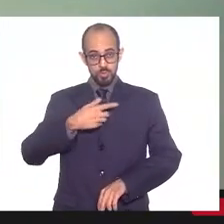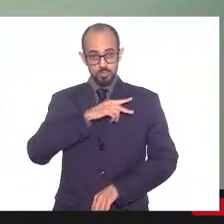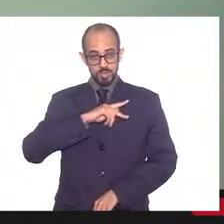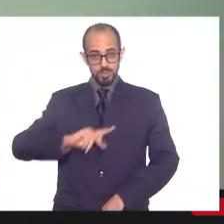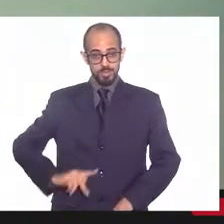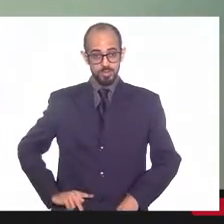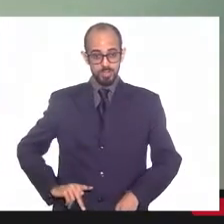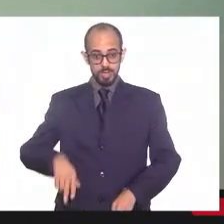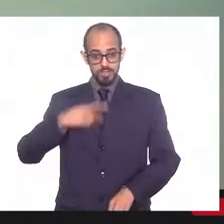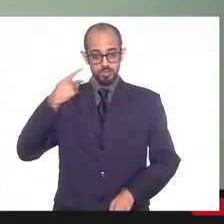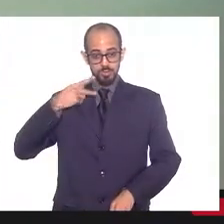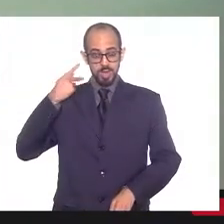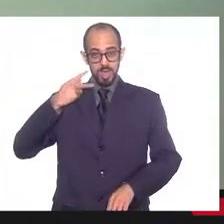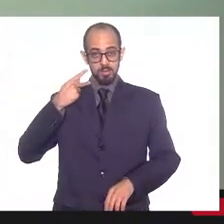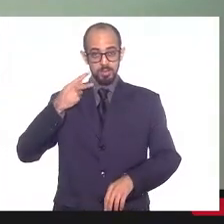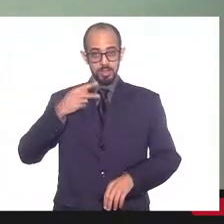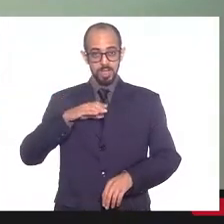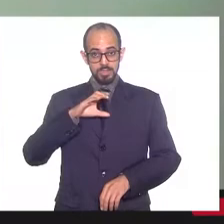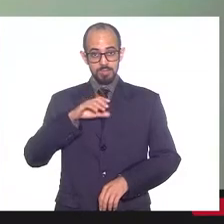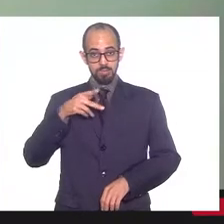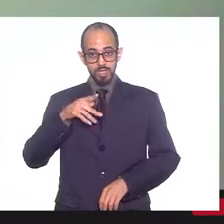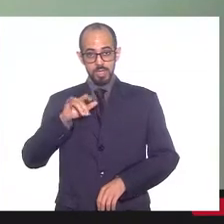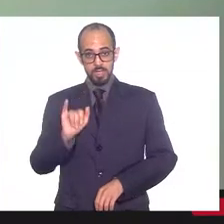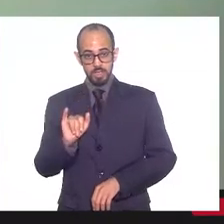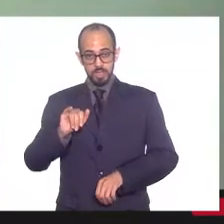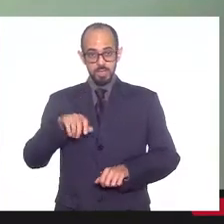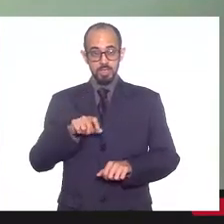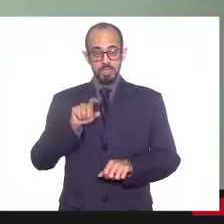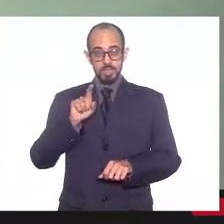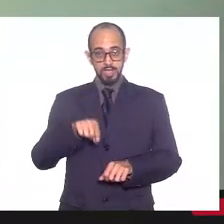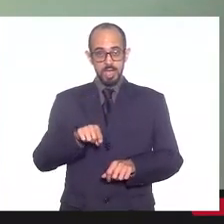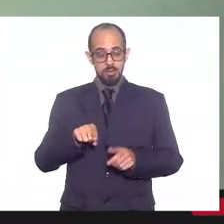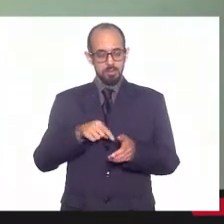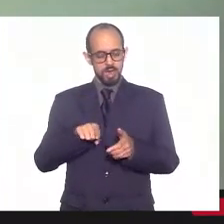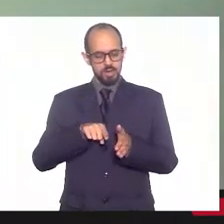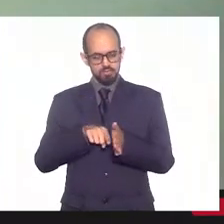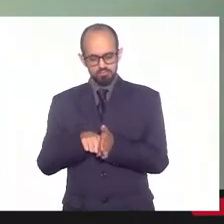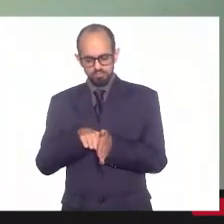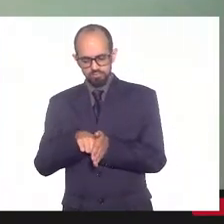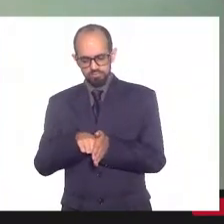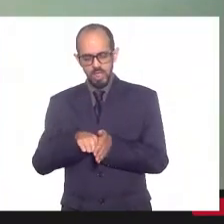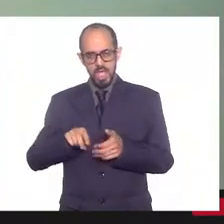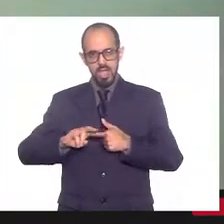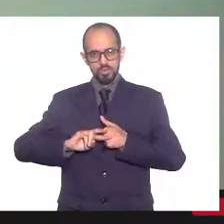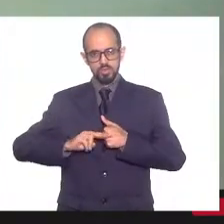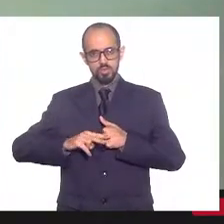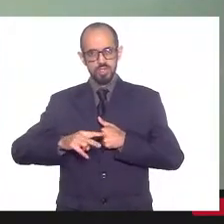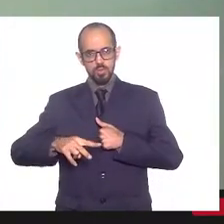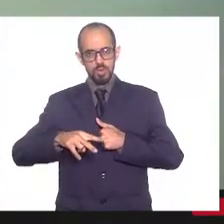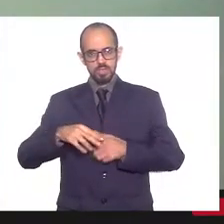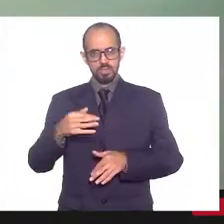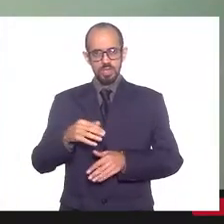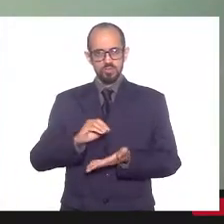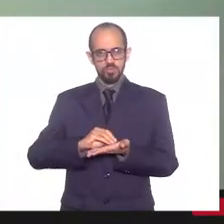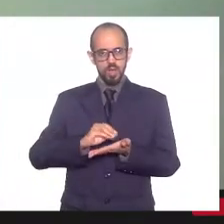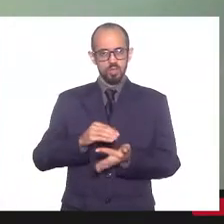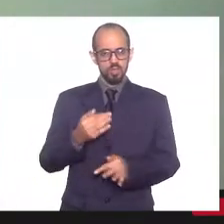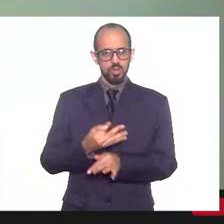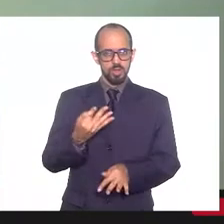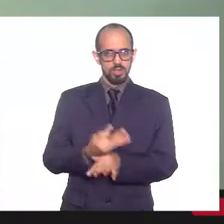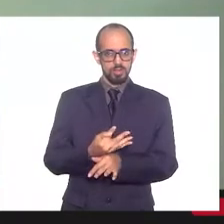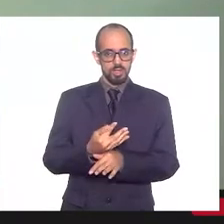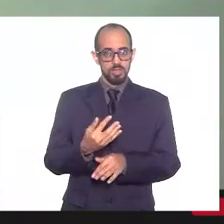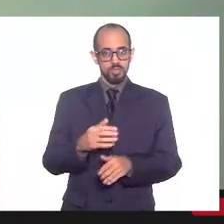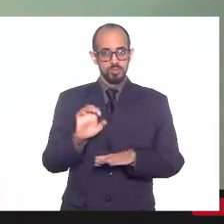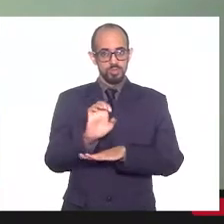Comissão Parlamentar de Inquérito, destinada a apurar as causas e consequências dos casos de intolerância religiosa do Estado do Rio